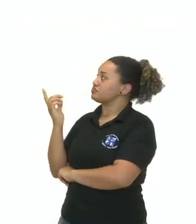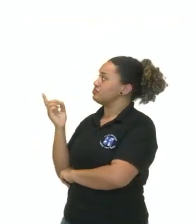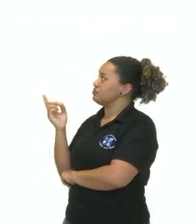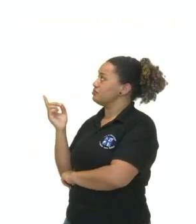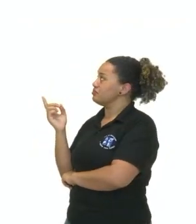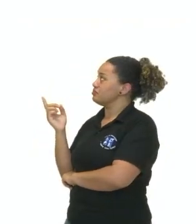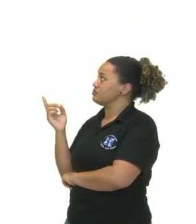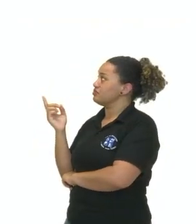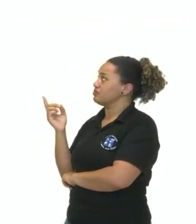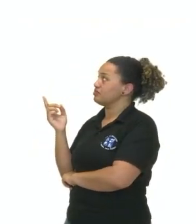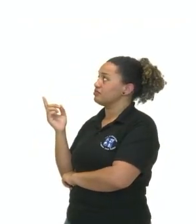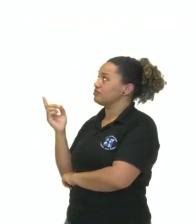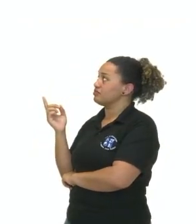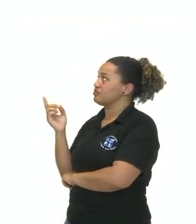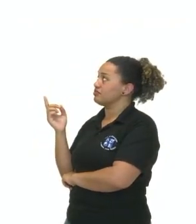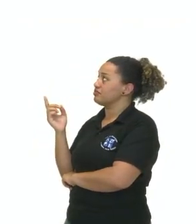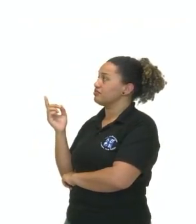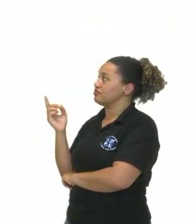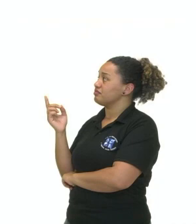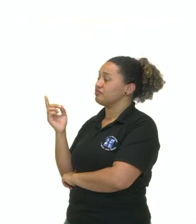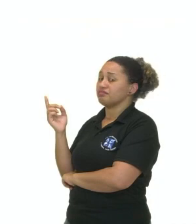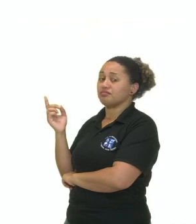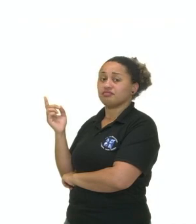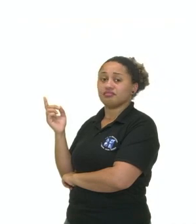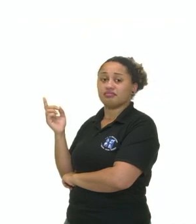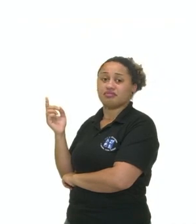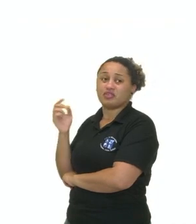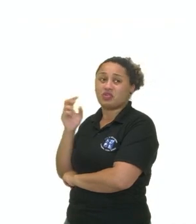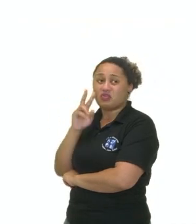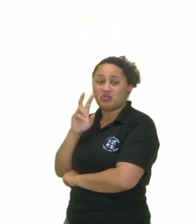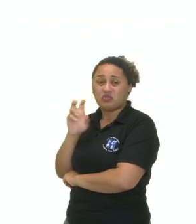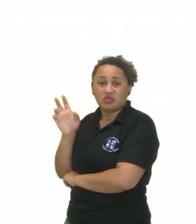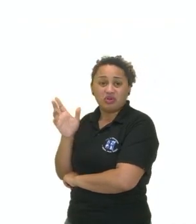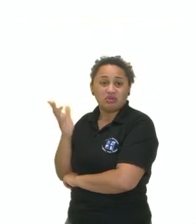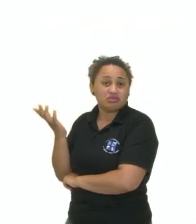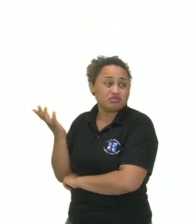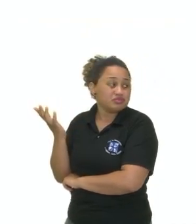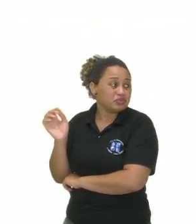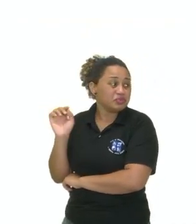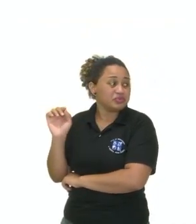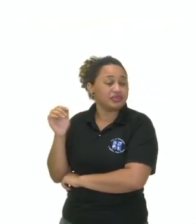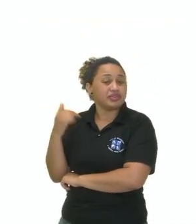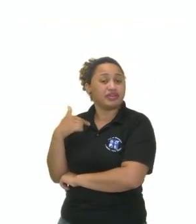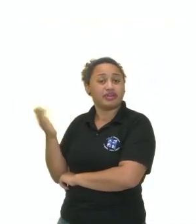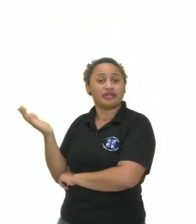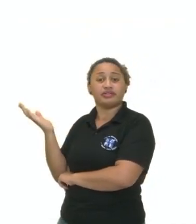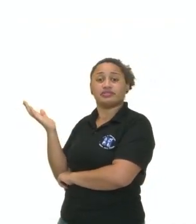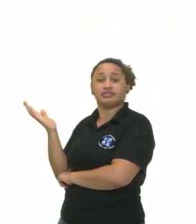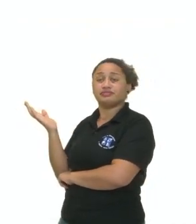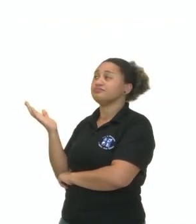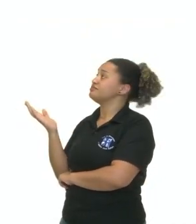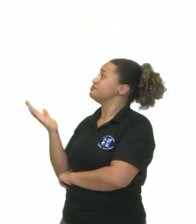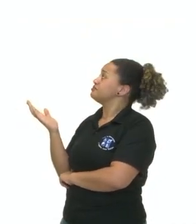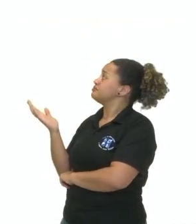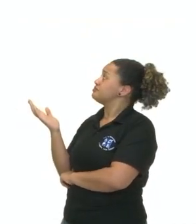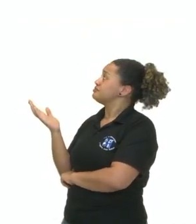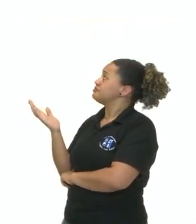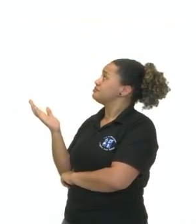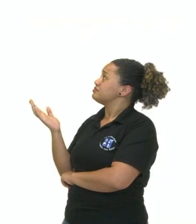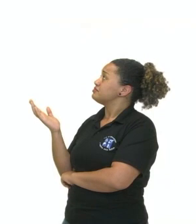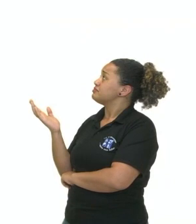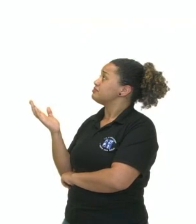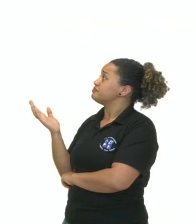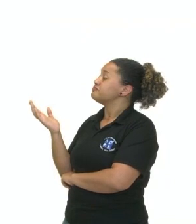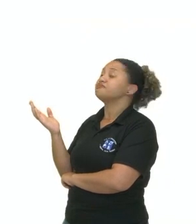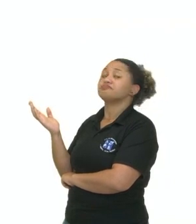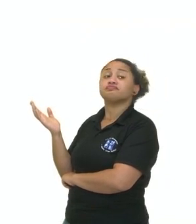510, o que era Roma, gente? Não era nada antes de Cristo, viu? 270 antes de Cristo já chegaram a dominar aqui, ó,